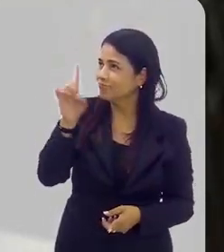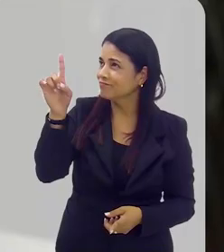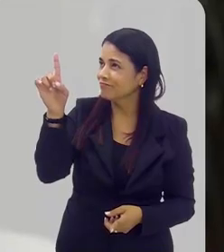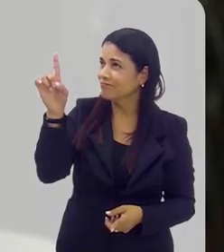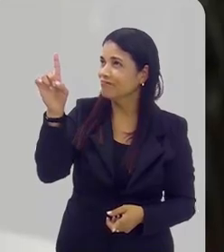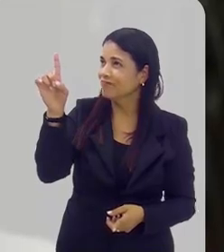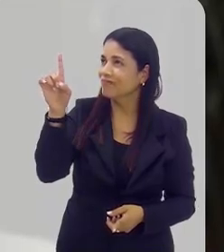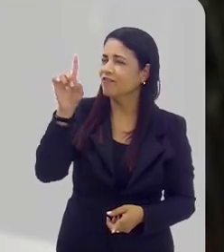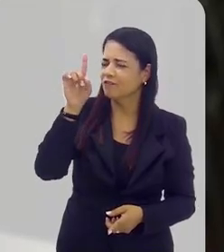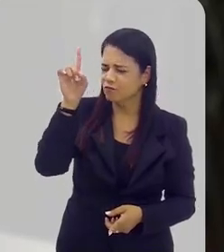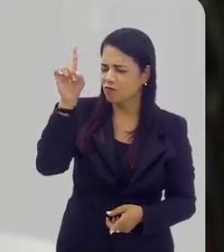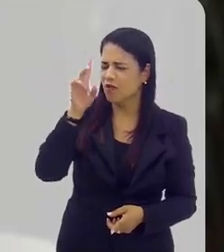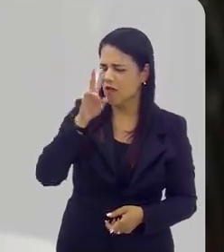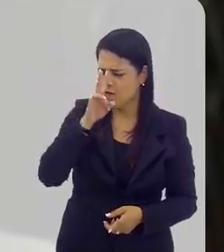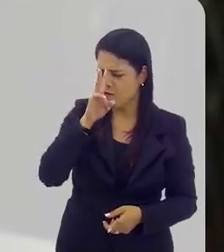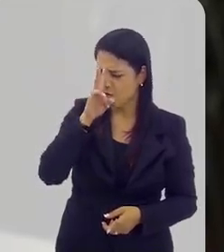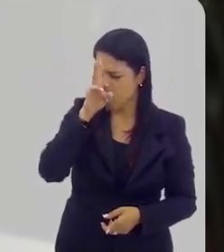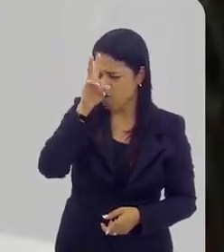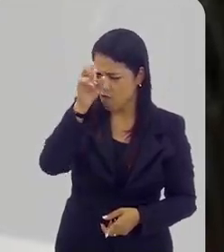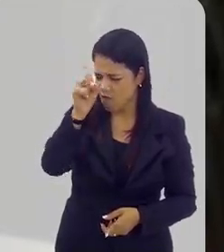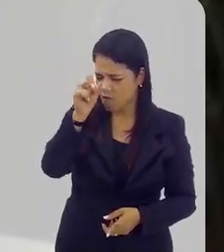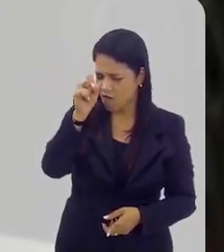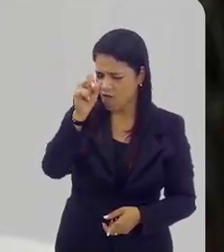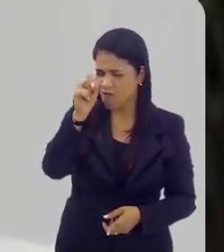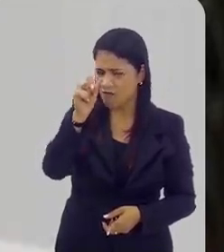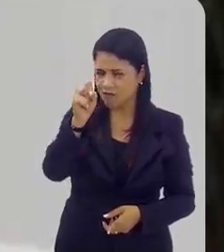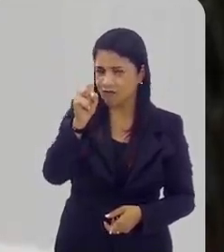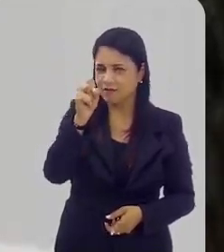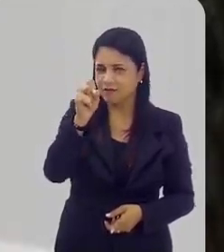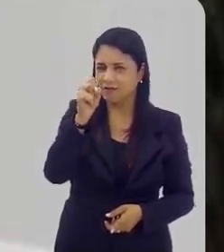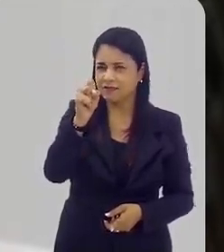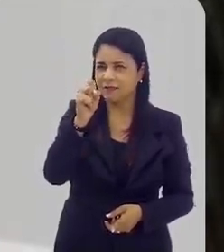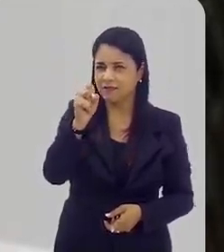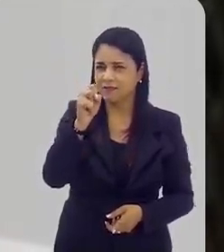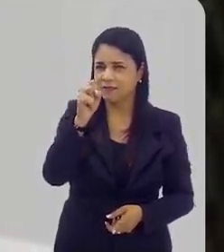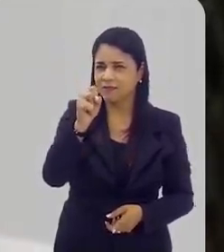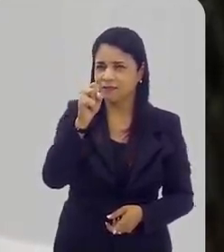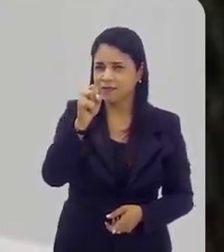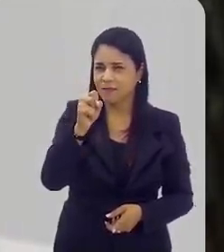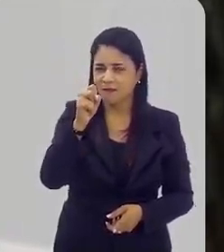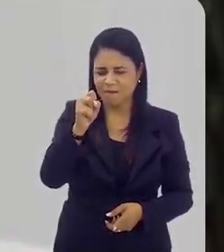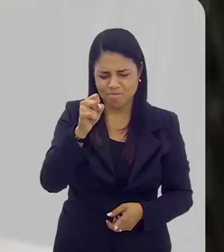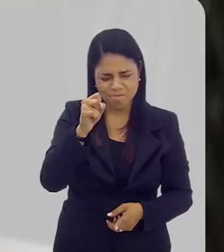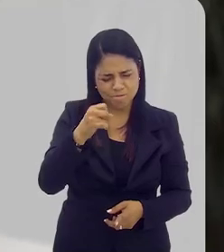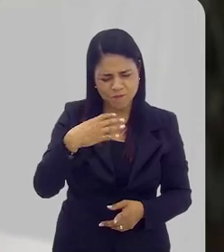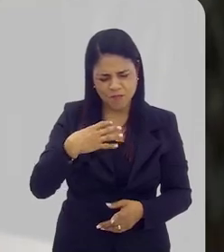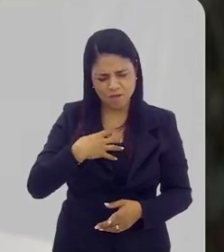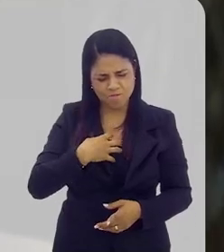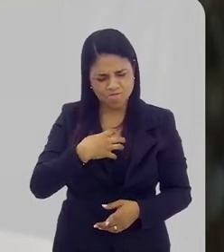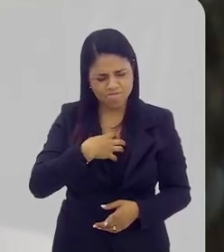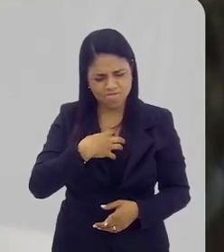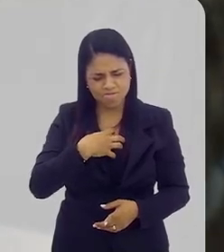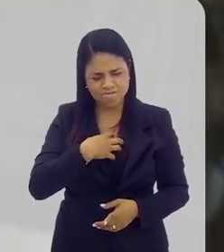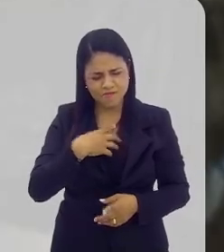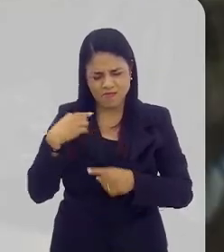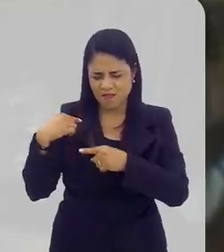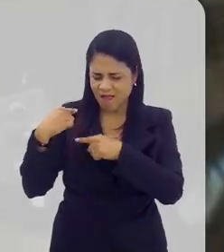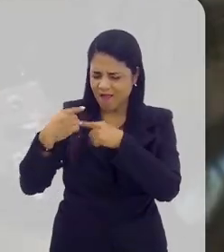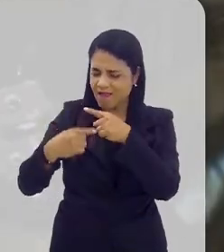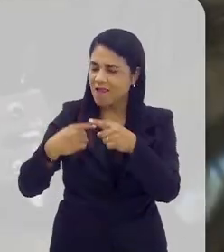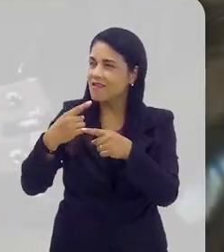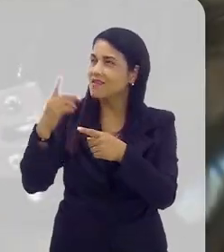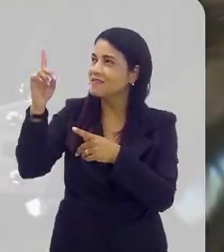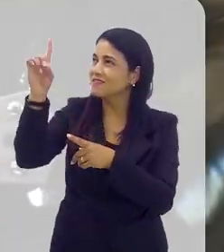vida, sem jamais se conhecer, tu és minha fonte, a